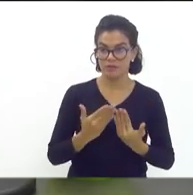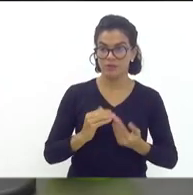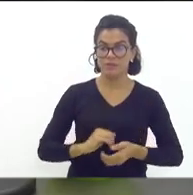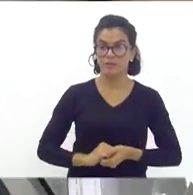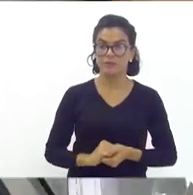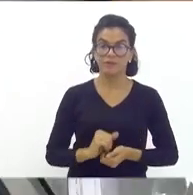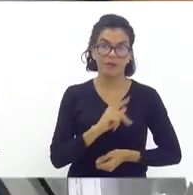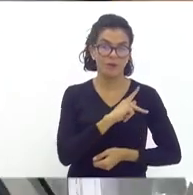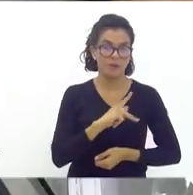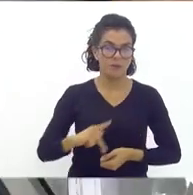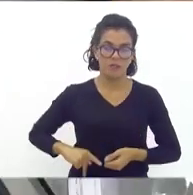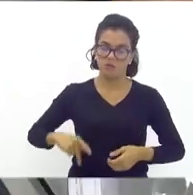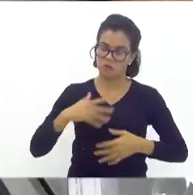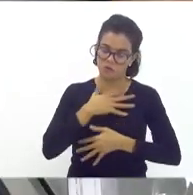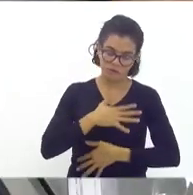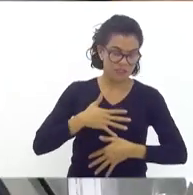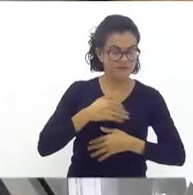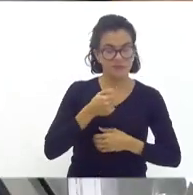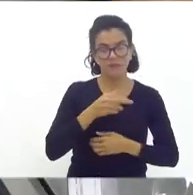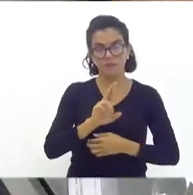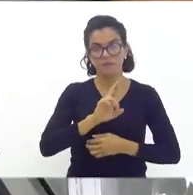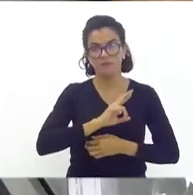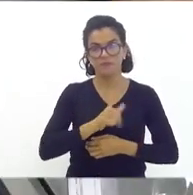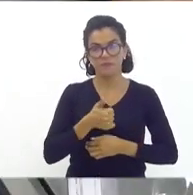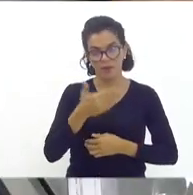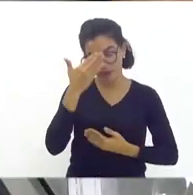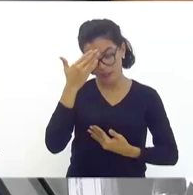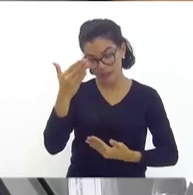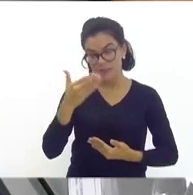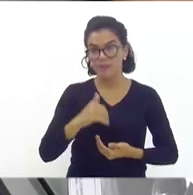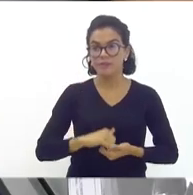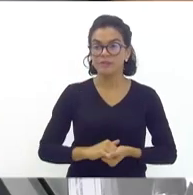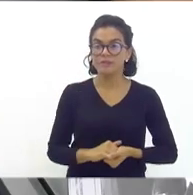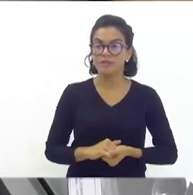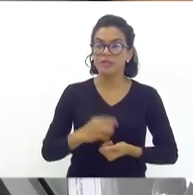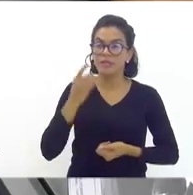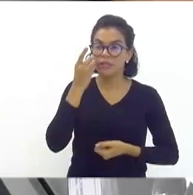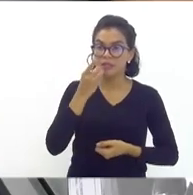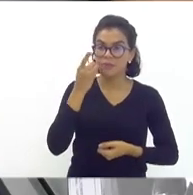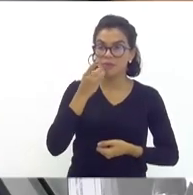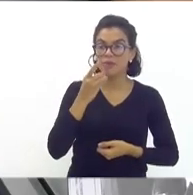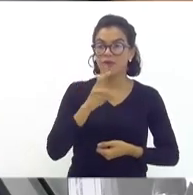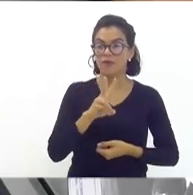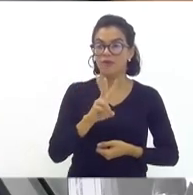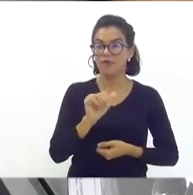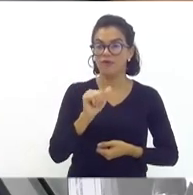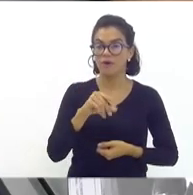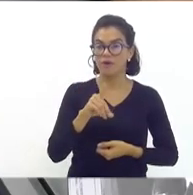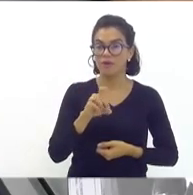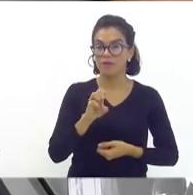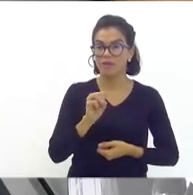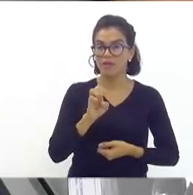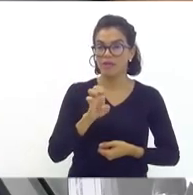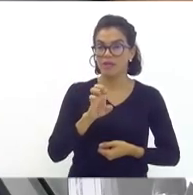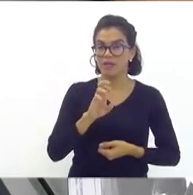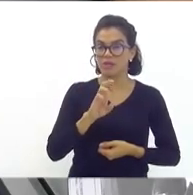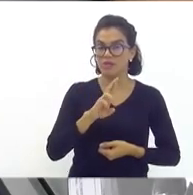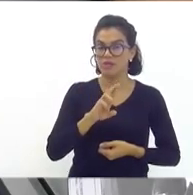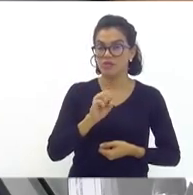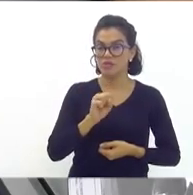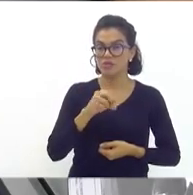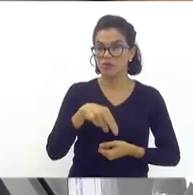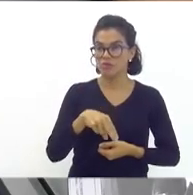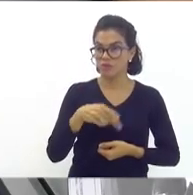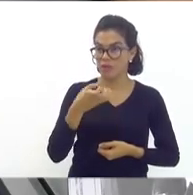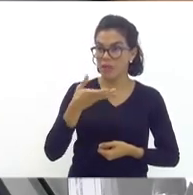senhor presidente estou satisfeito ainda Deputado Anderson Moraes Deputado brasão uma excelente querem fazer